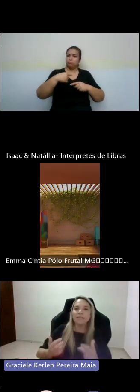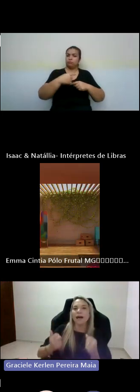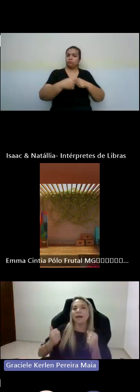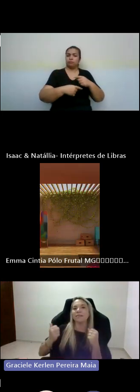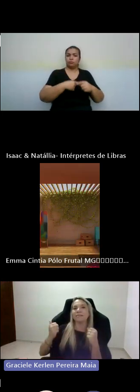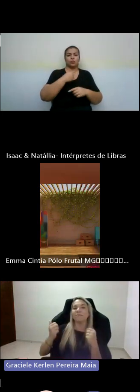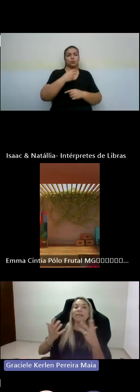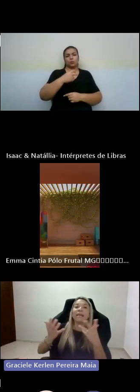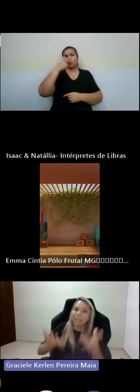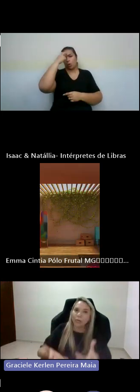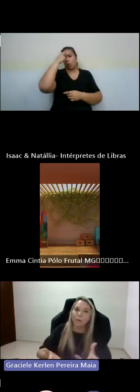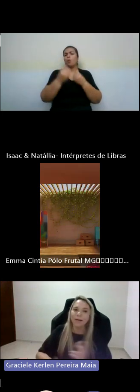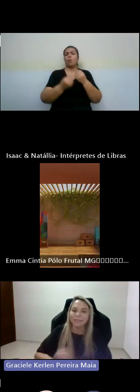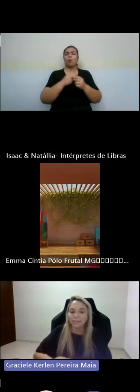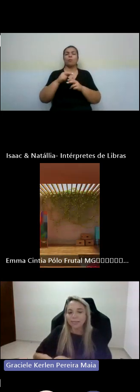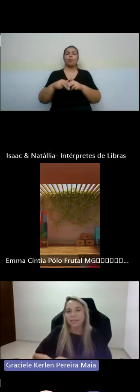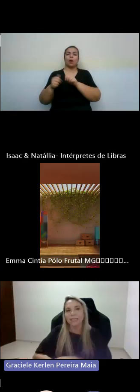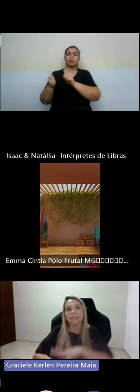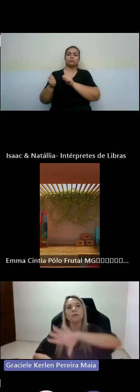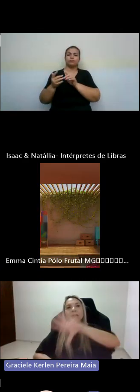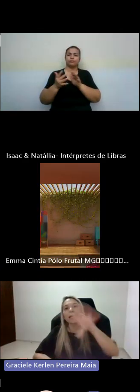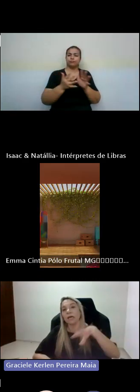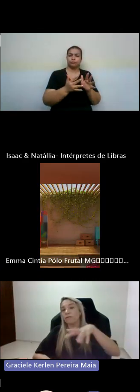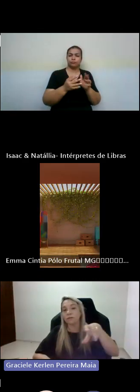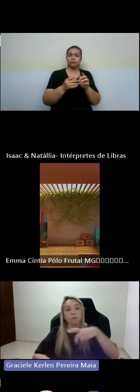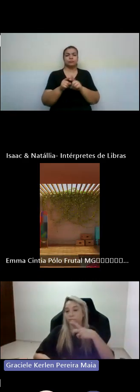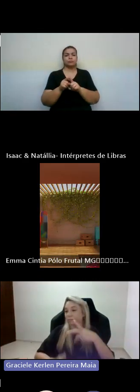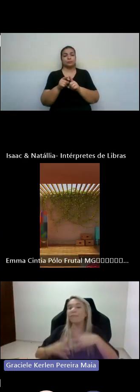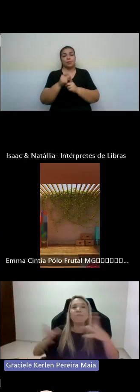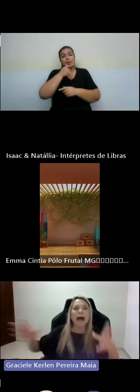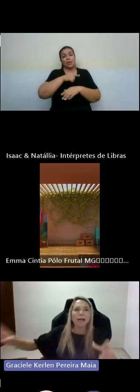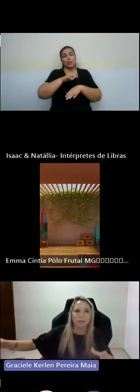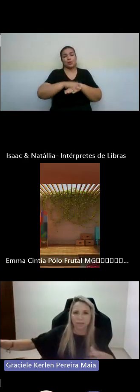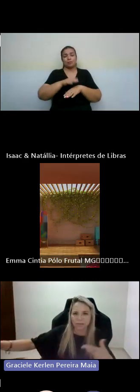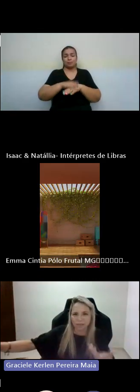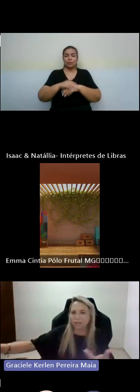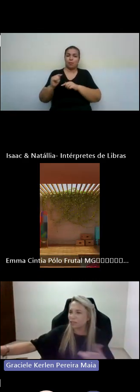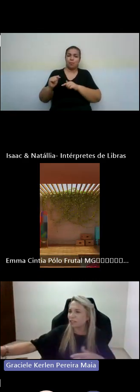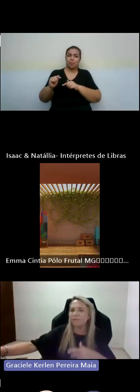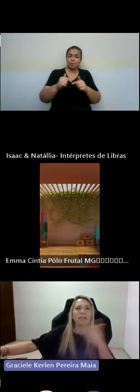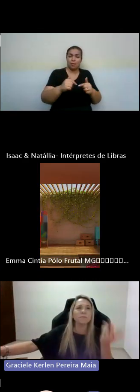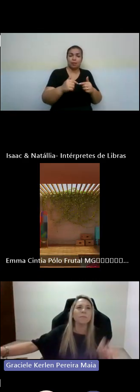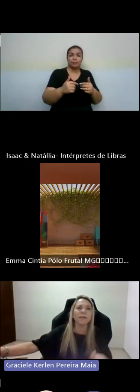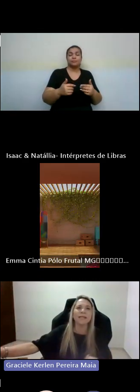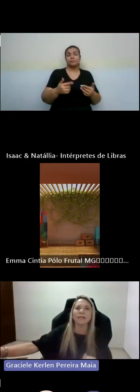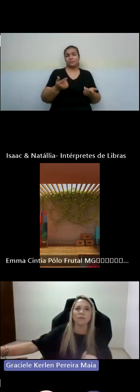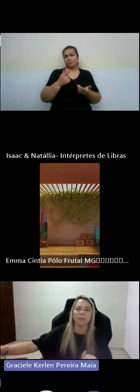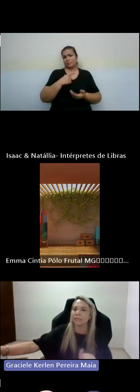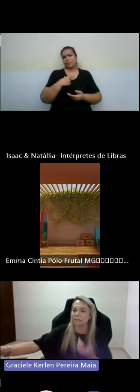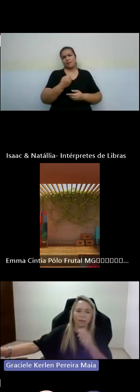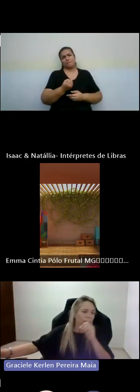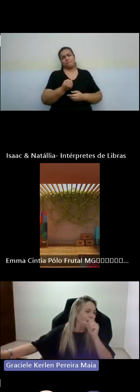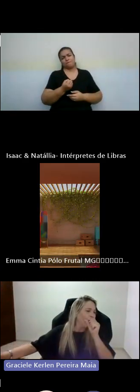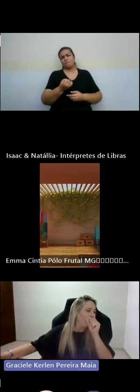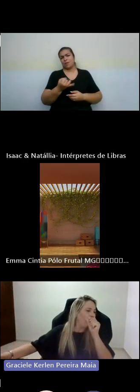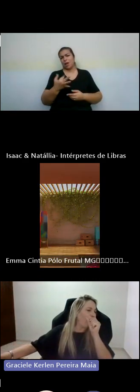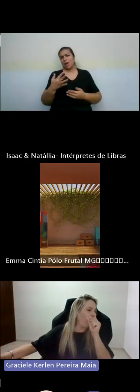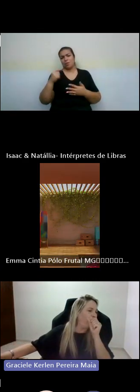língua de sinais, via língua, né? Então, tá aí, tem vários, tá certo, gente? Tem várias propriedades